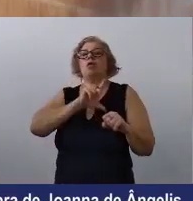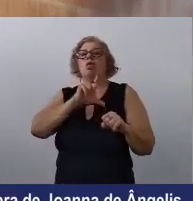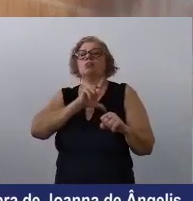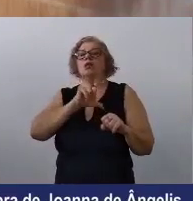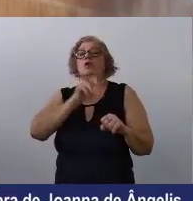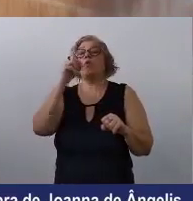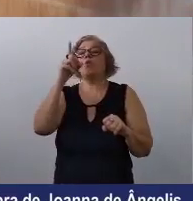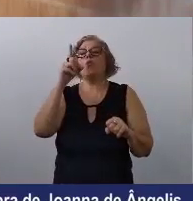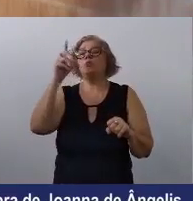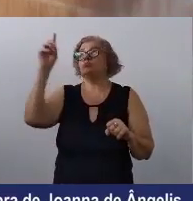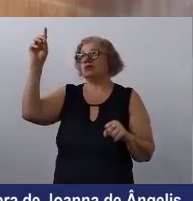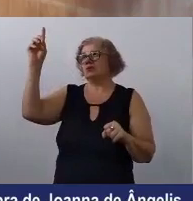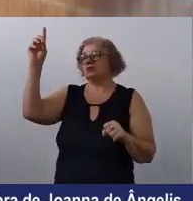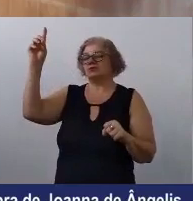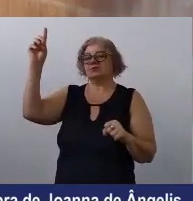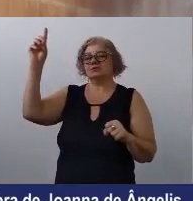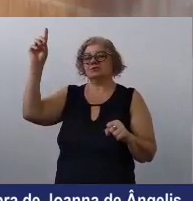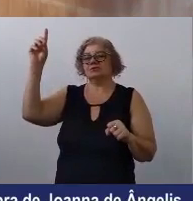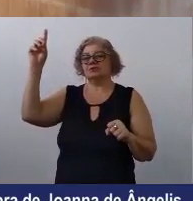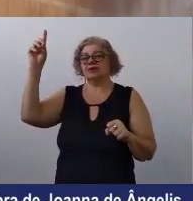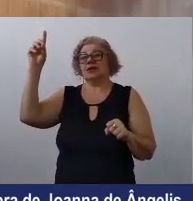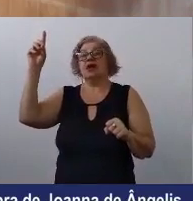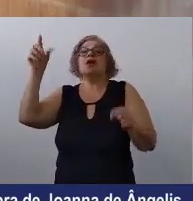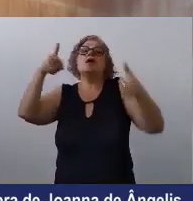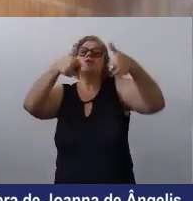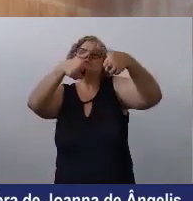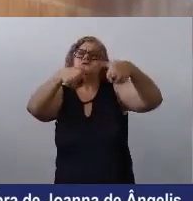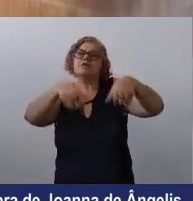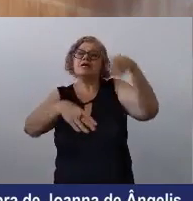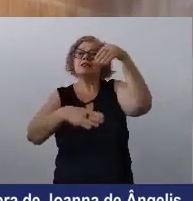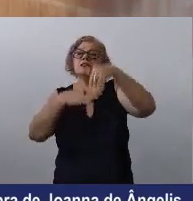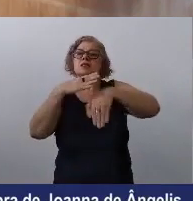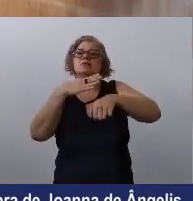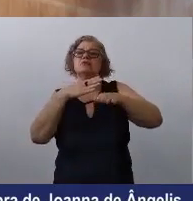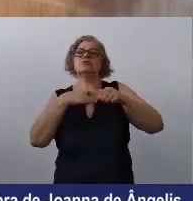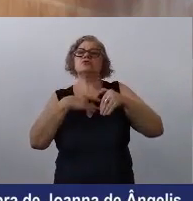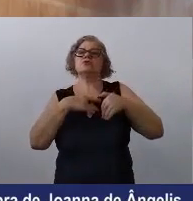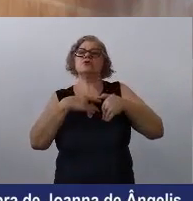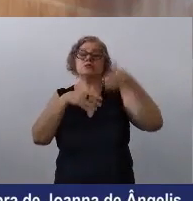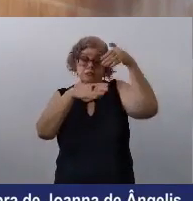Só existe um Deus. Ele está dentro de nós.